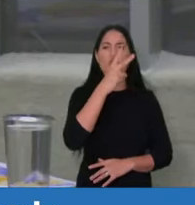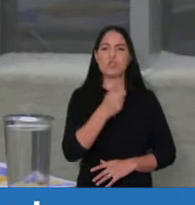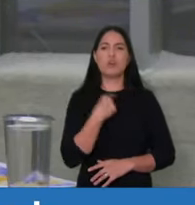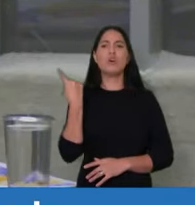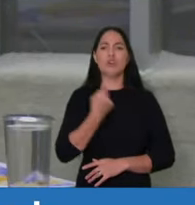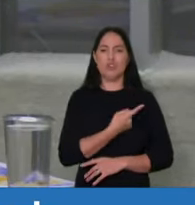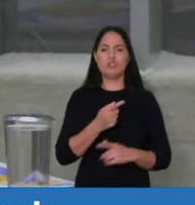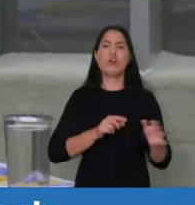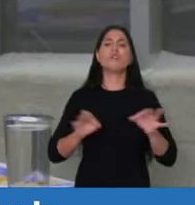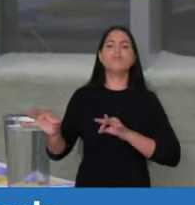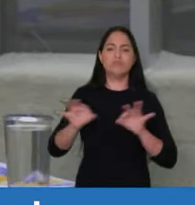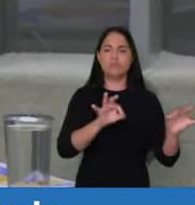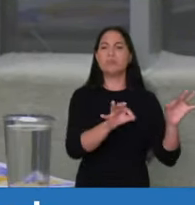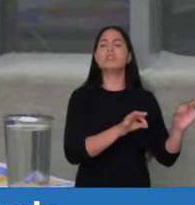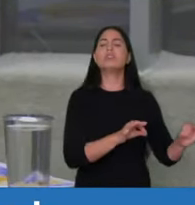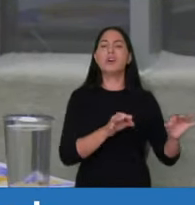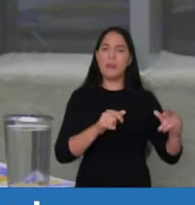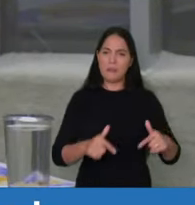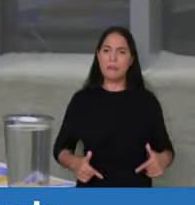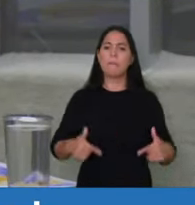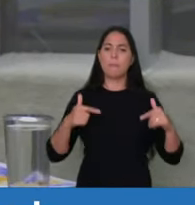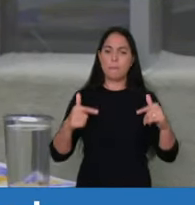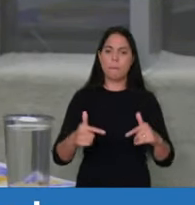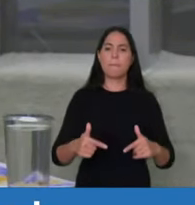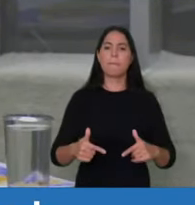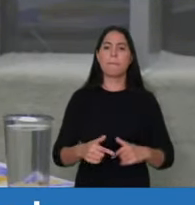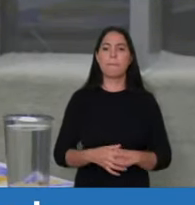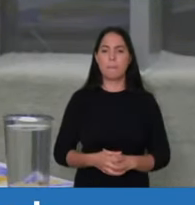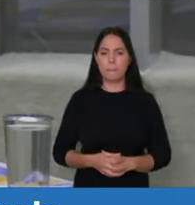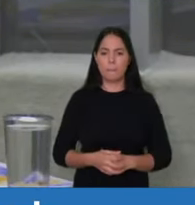e de resistir às barbáries que esse país nos perpetra.